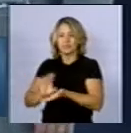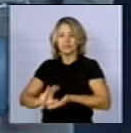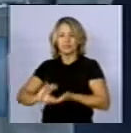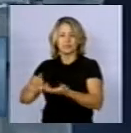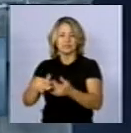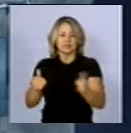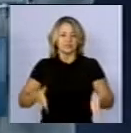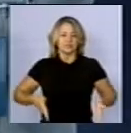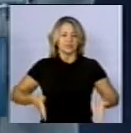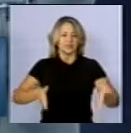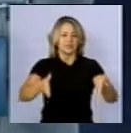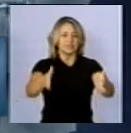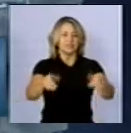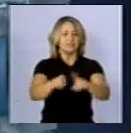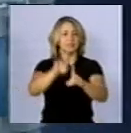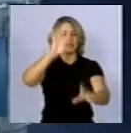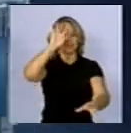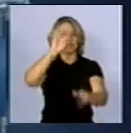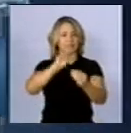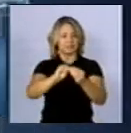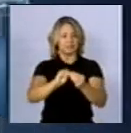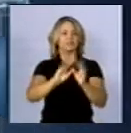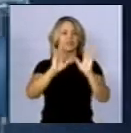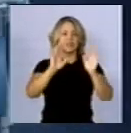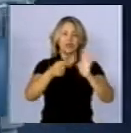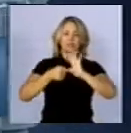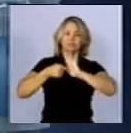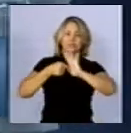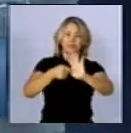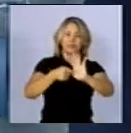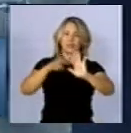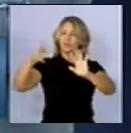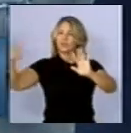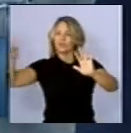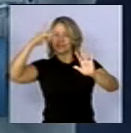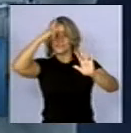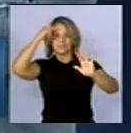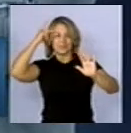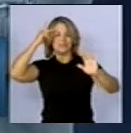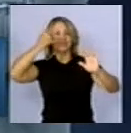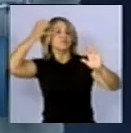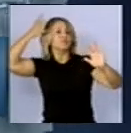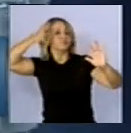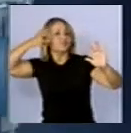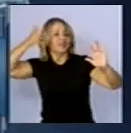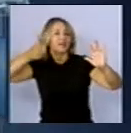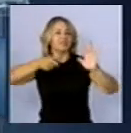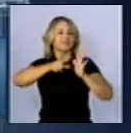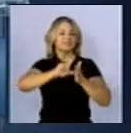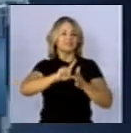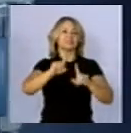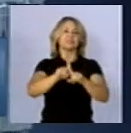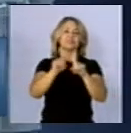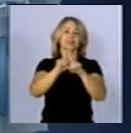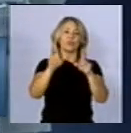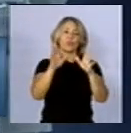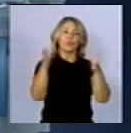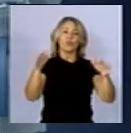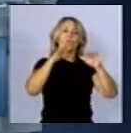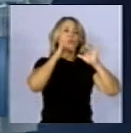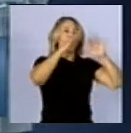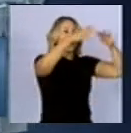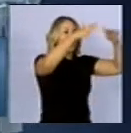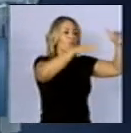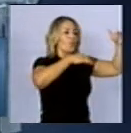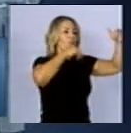conclusões já foi colocado aqui pelos demais expositores mas a geração de Campos magnéticos ela tem a sua origem na